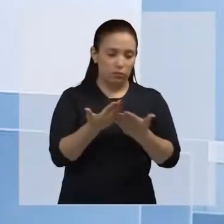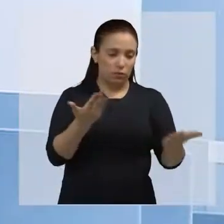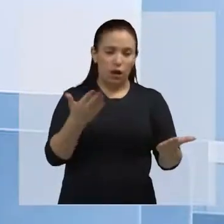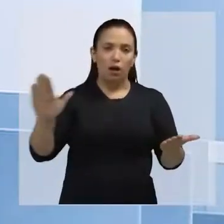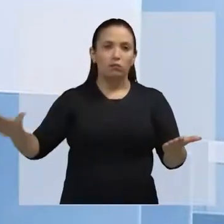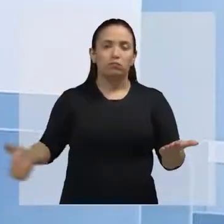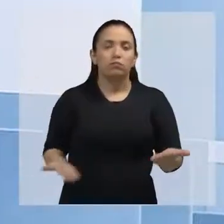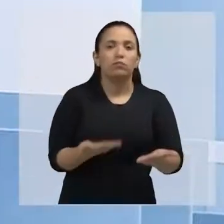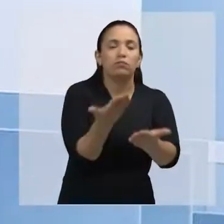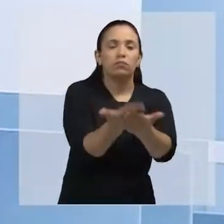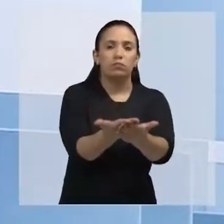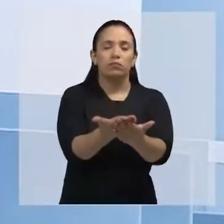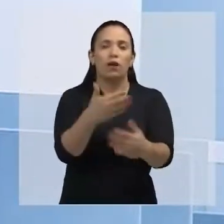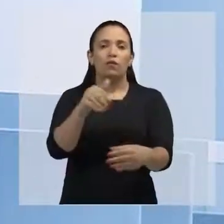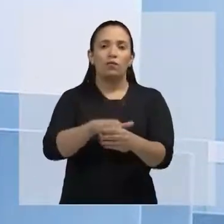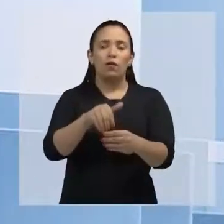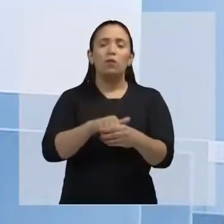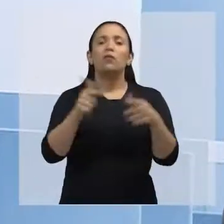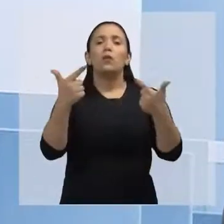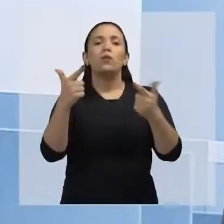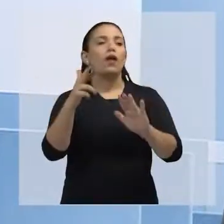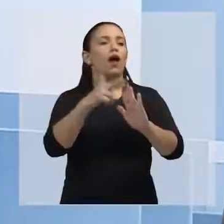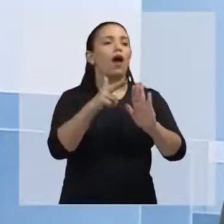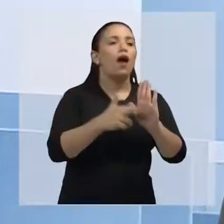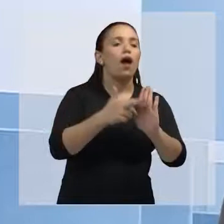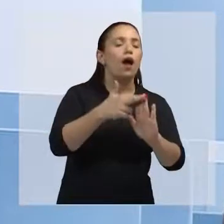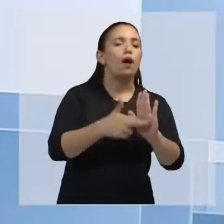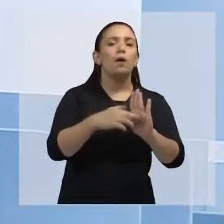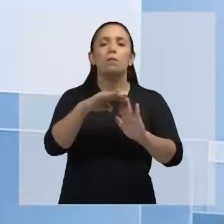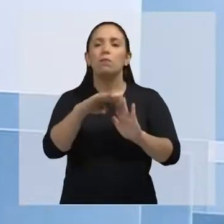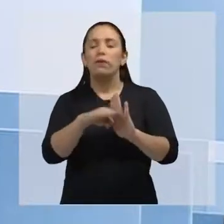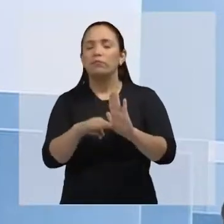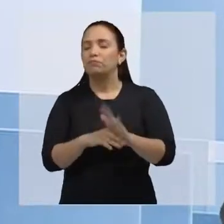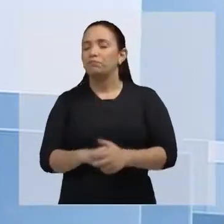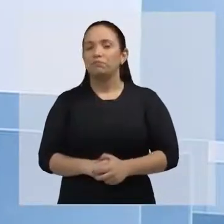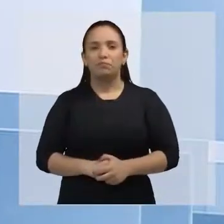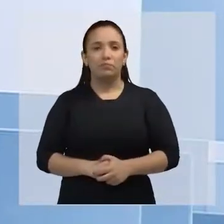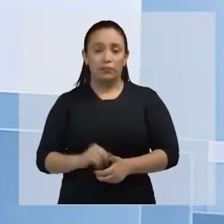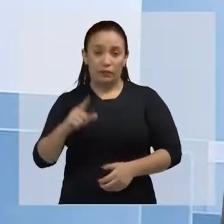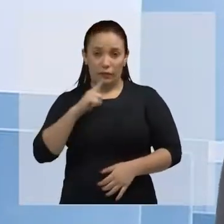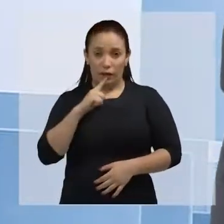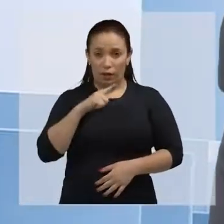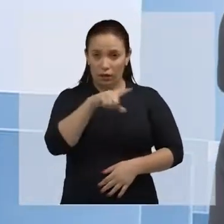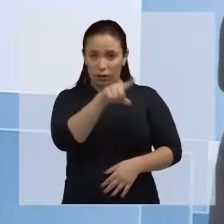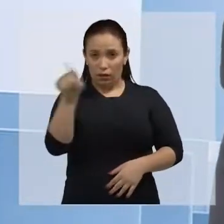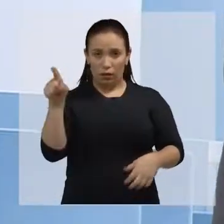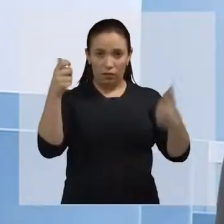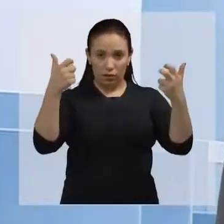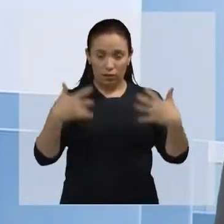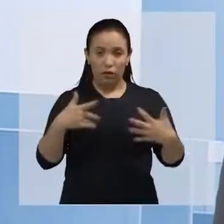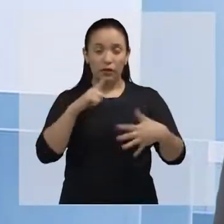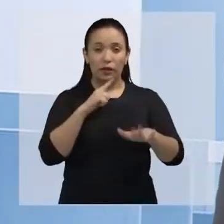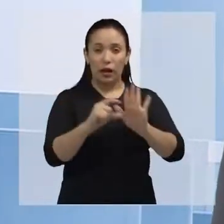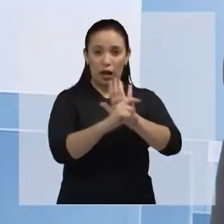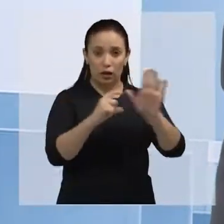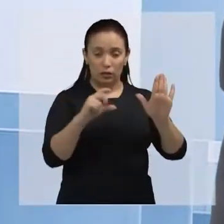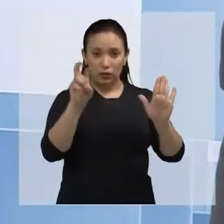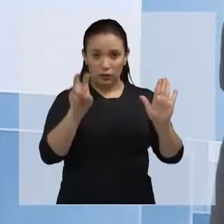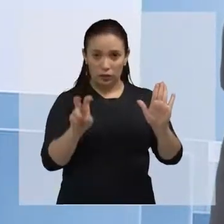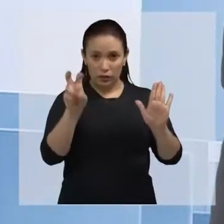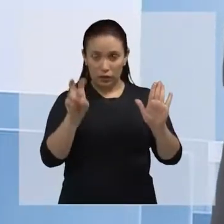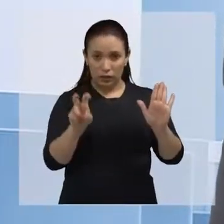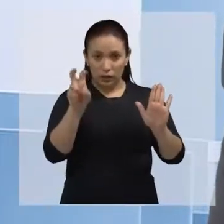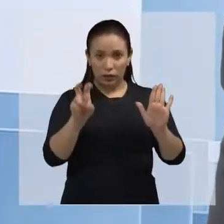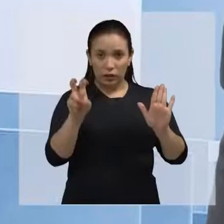botaram dele na frente de todos, não tem critério nenhum de nada. O que ficou provado, os senhores que arrogam muito a Constituição, é que no artigo 5º, que vocês